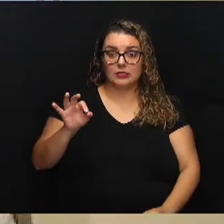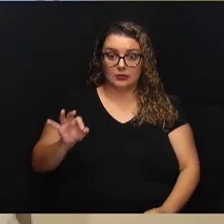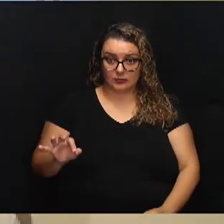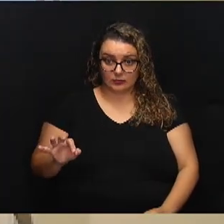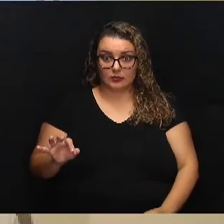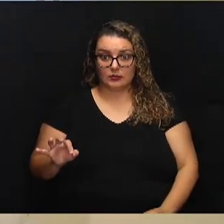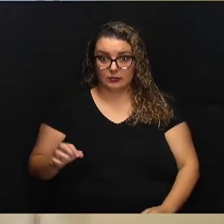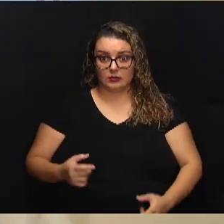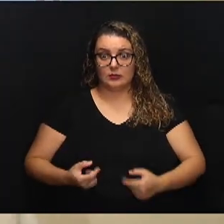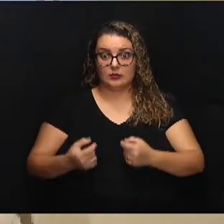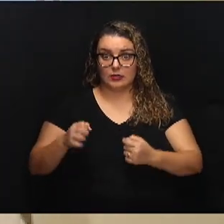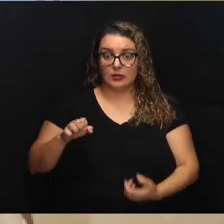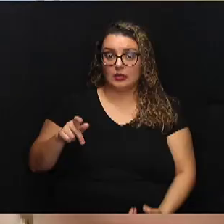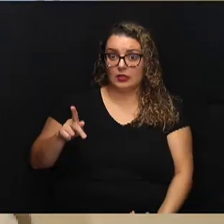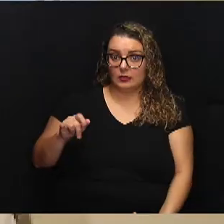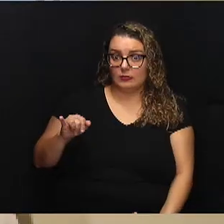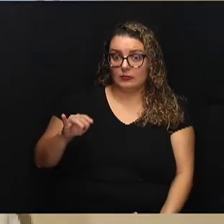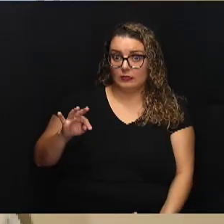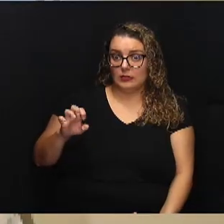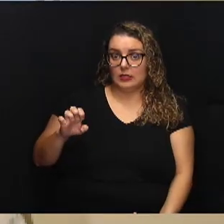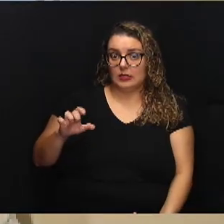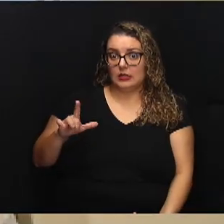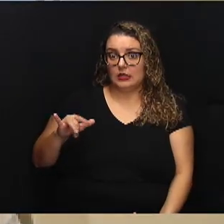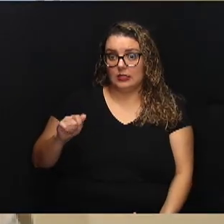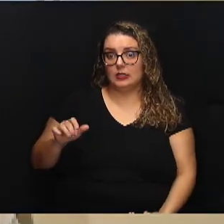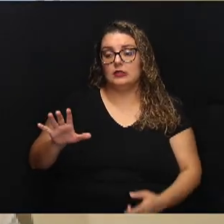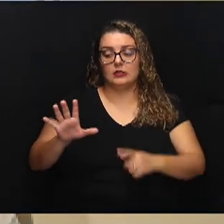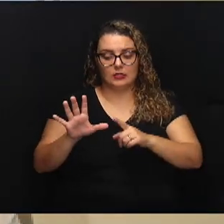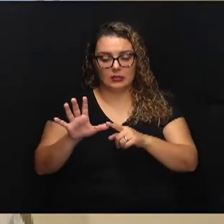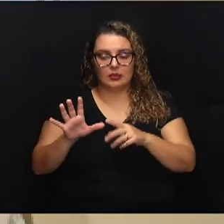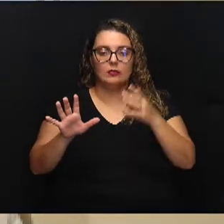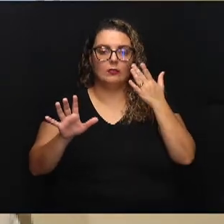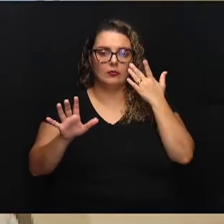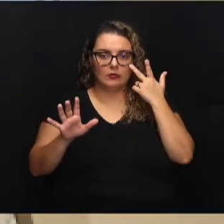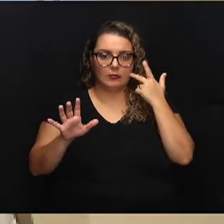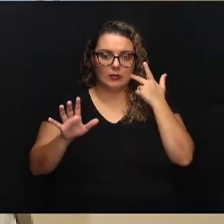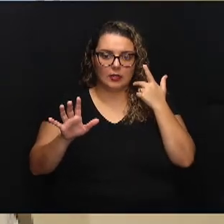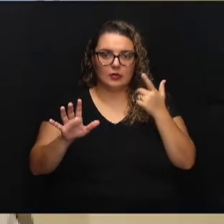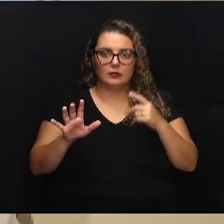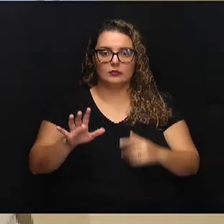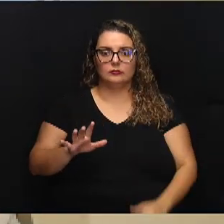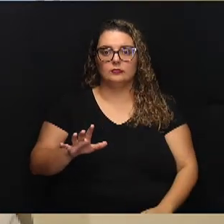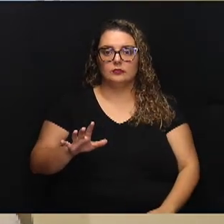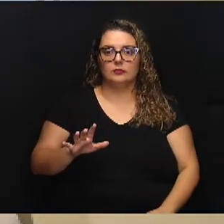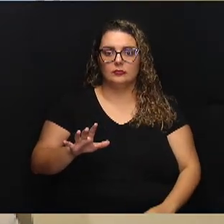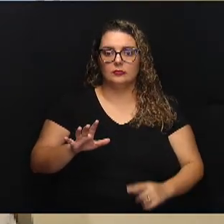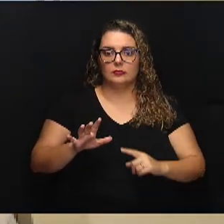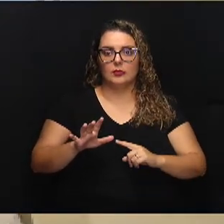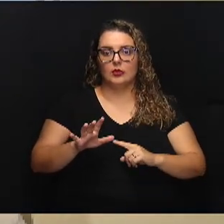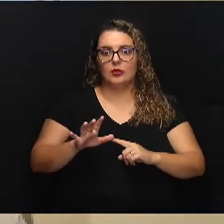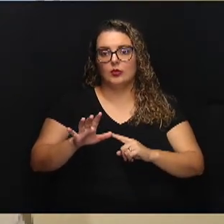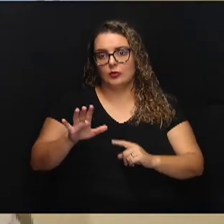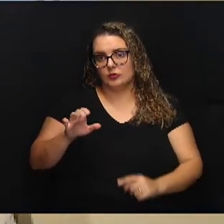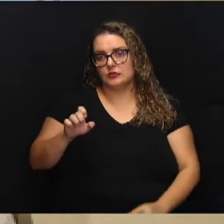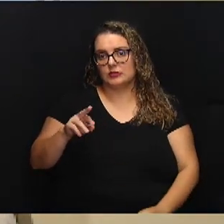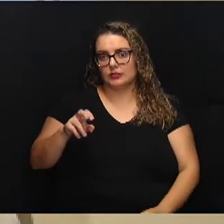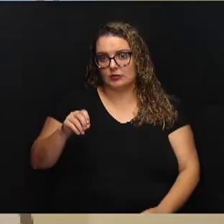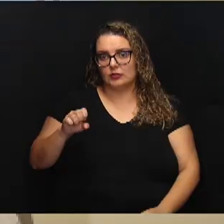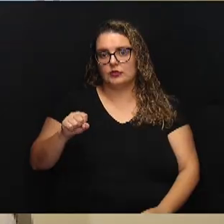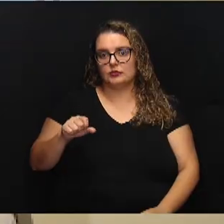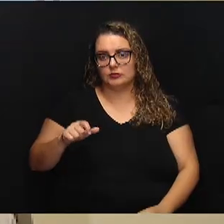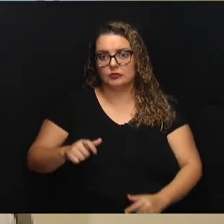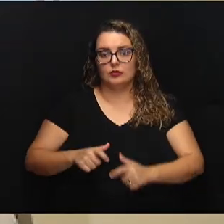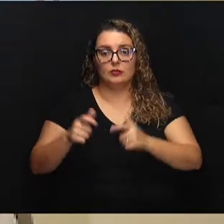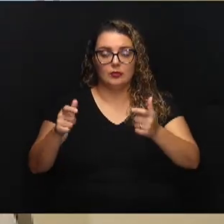dos tumores epiteliais, ou seja, esse é o subtipo mais comum. E aqui, entre os serosos, o alto grau é